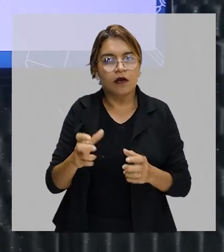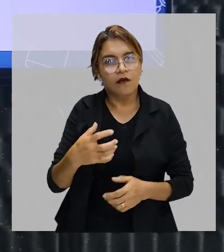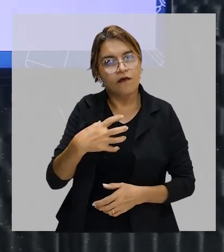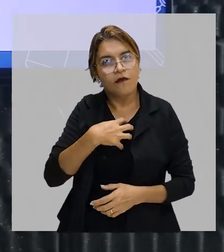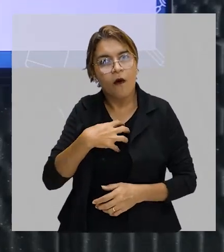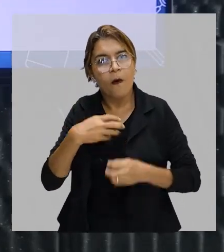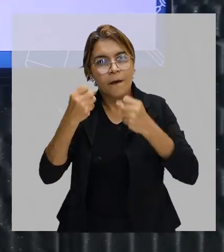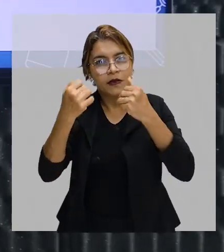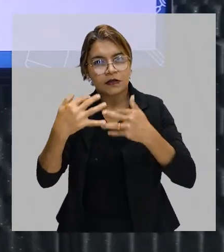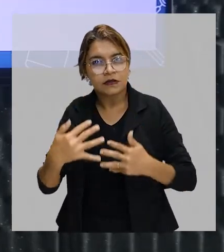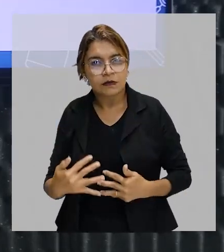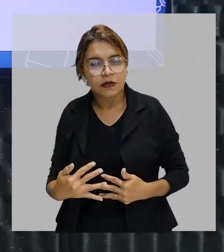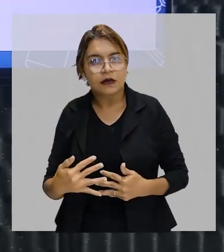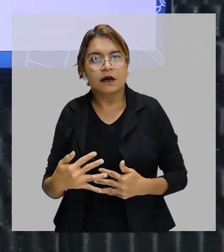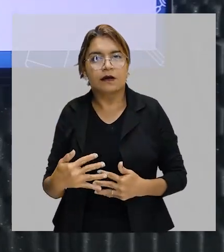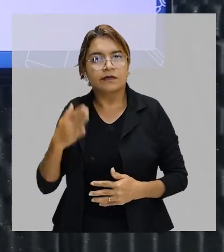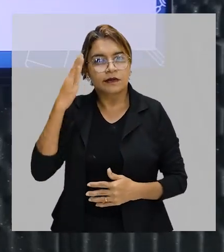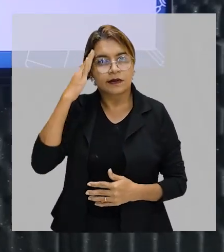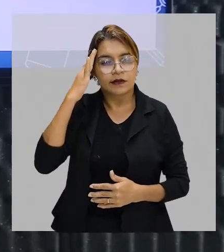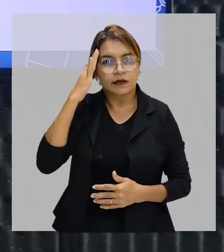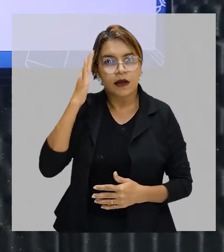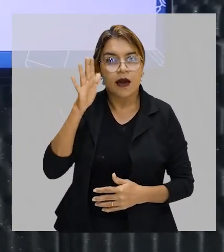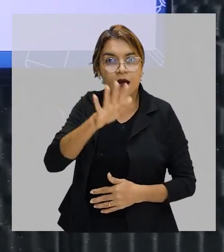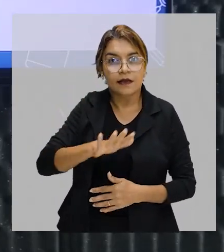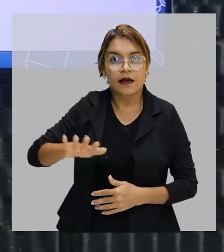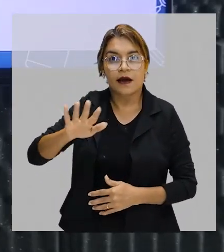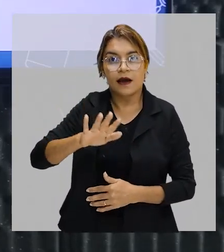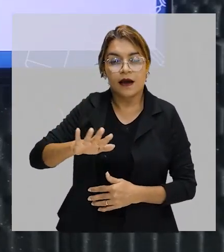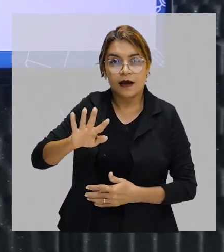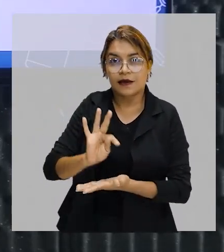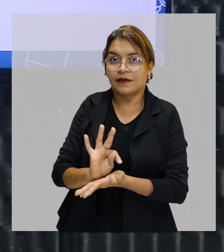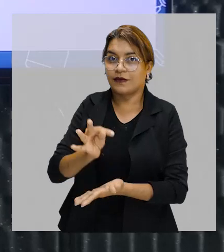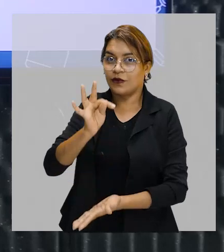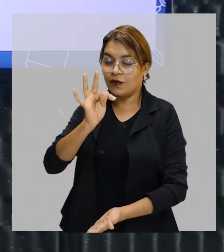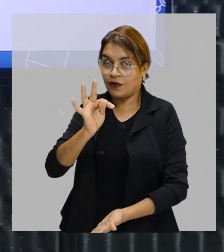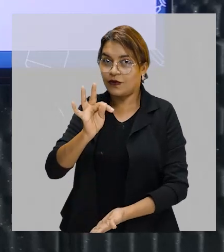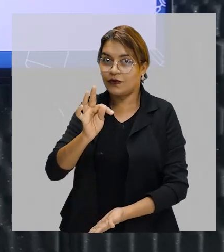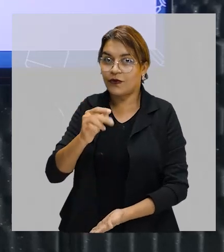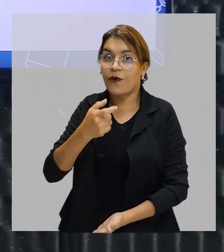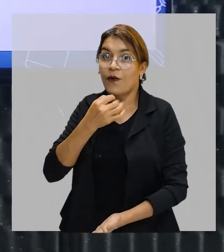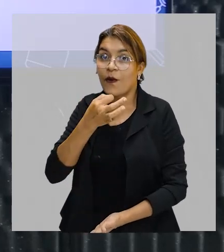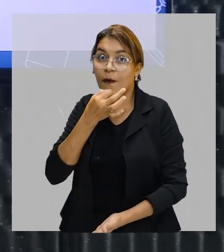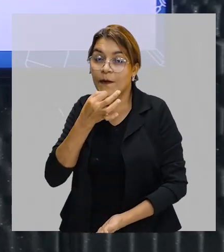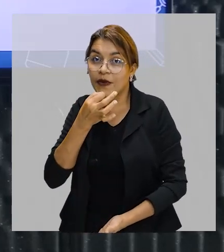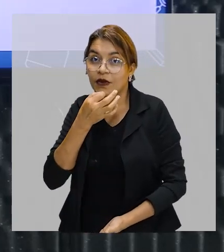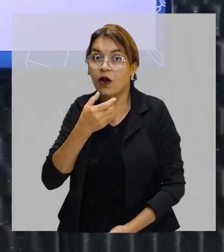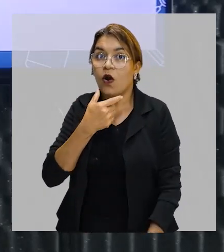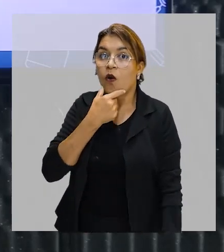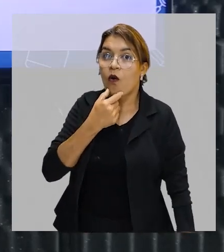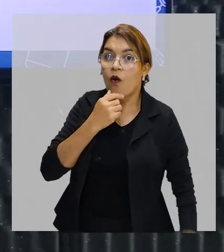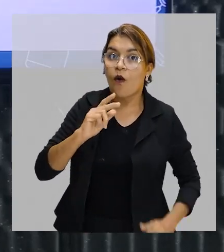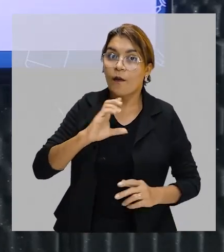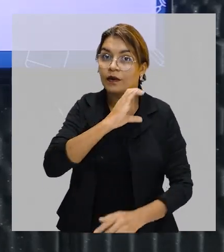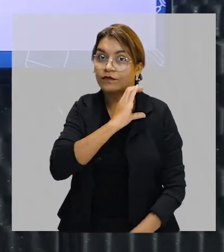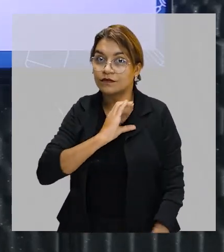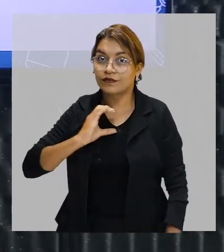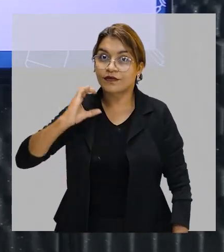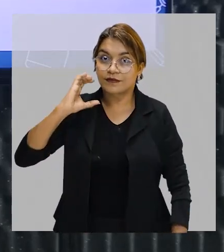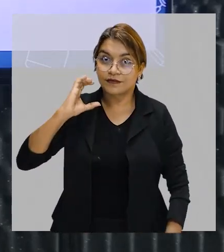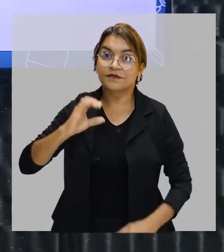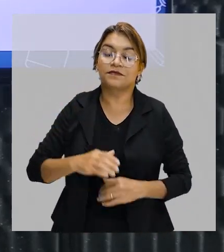a realidade, faz parte do estado teológico, segundo Augusto Comte. Então, essa intervenção arbitrária dos